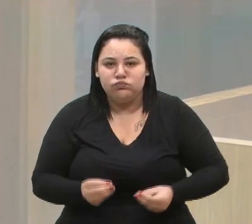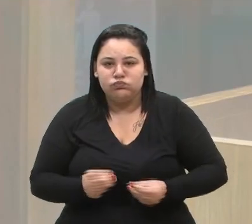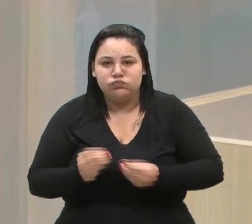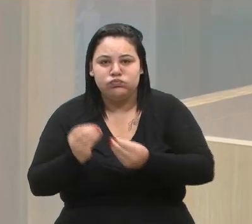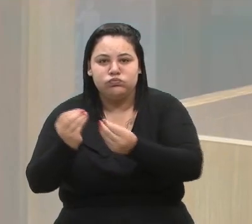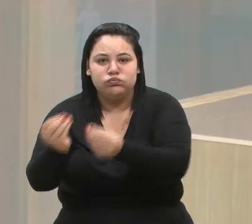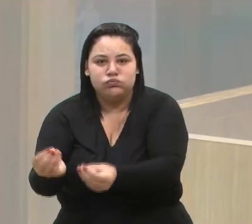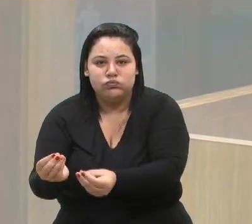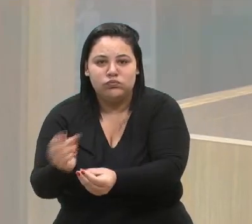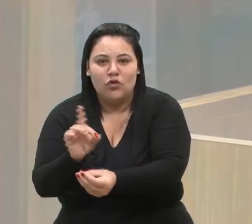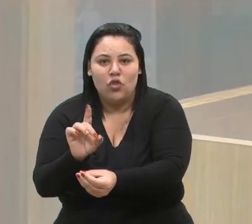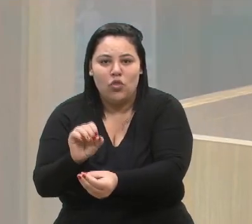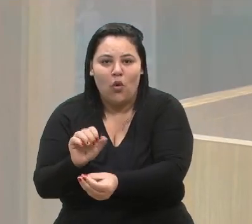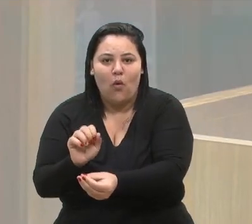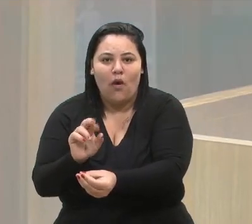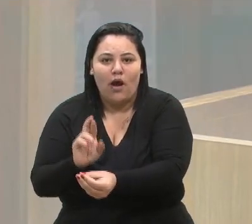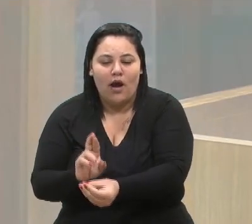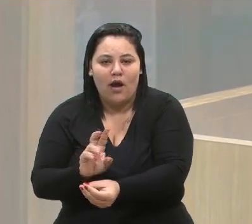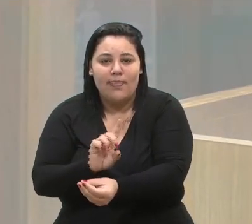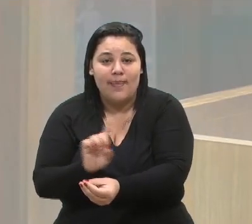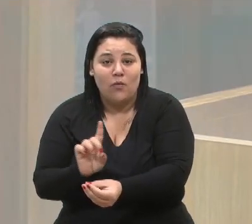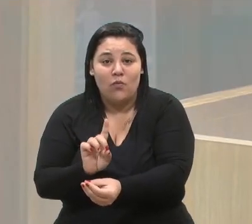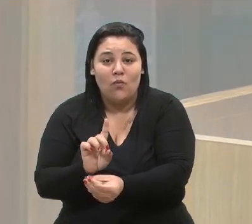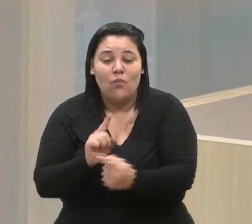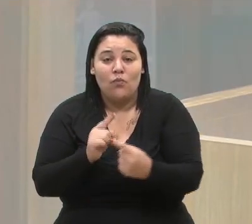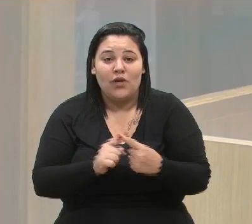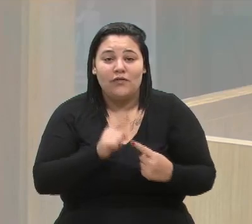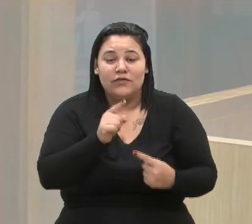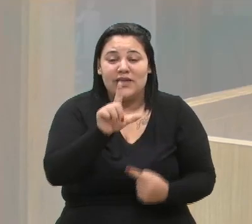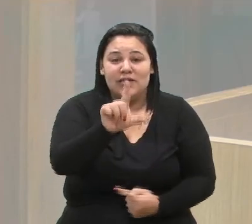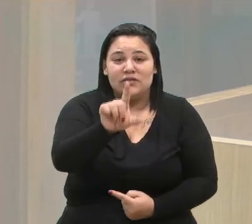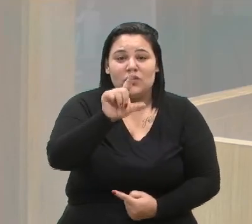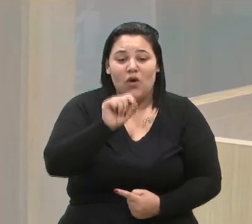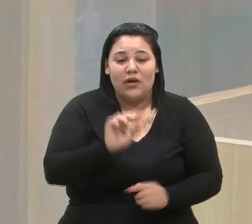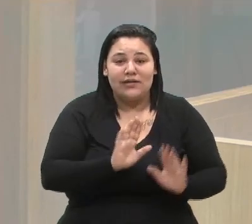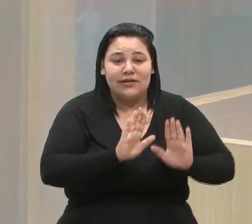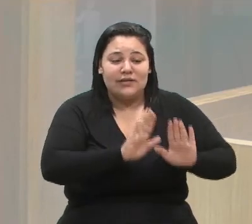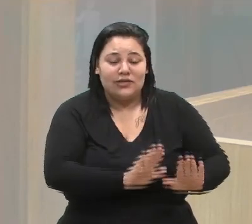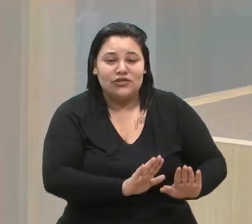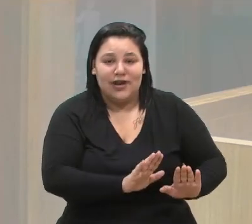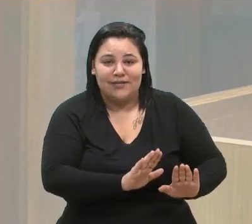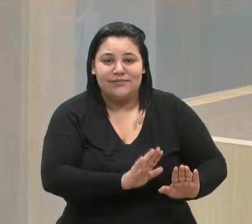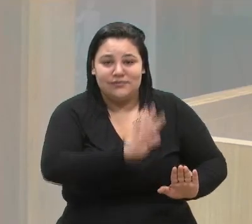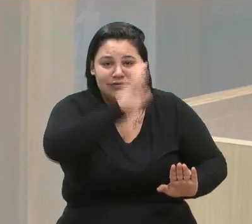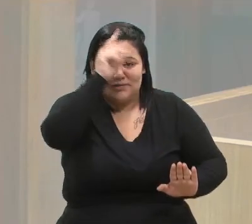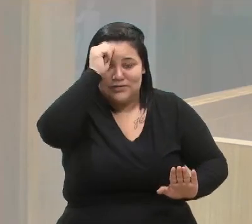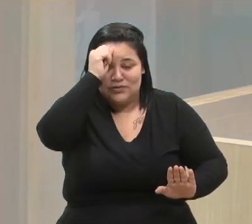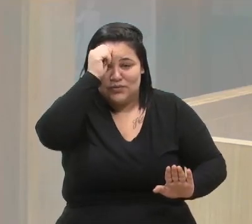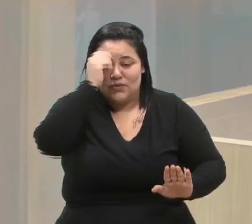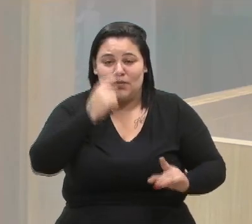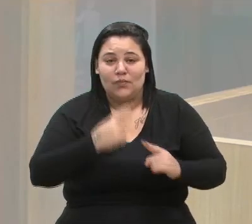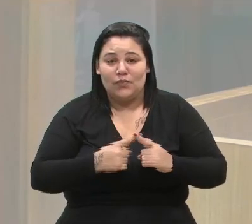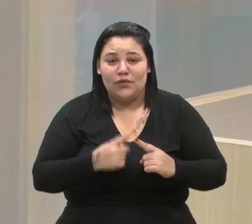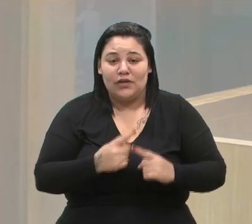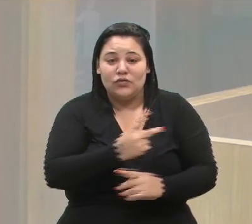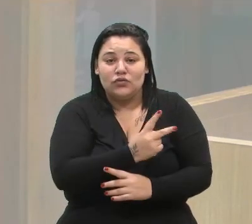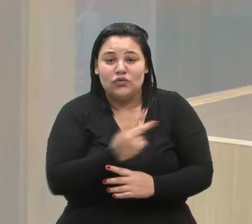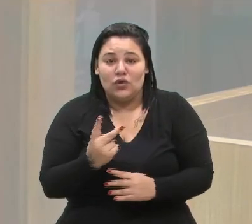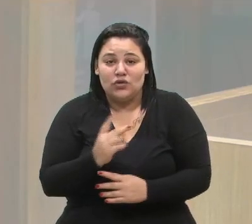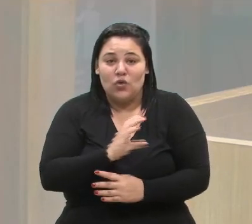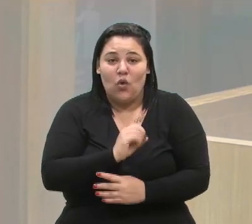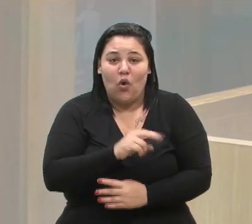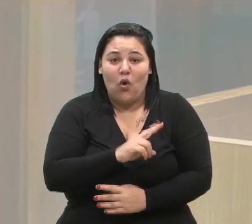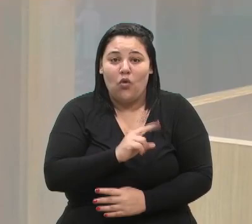Ou seja, você escolhe deixar o valor no município para que o CONDICA e o Fundo Municipal do Idoso destinem da